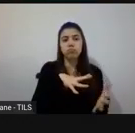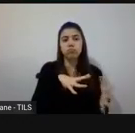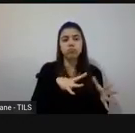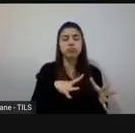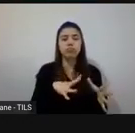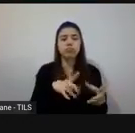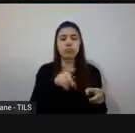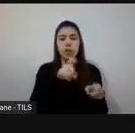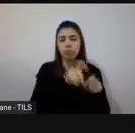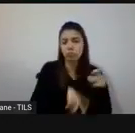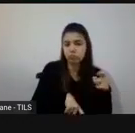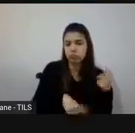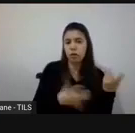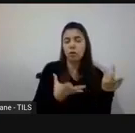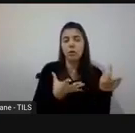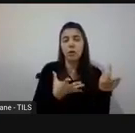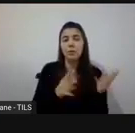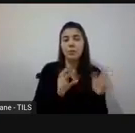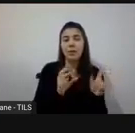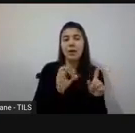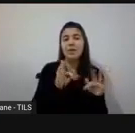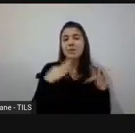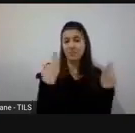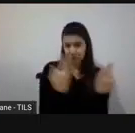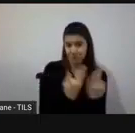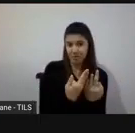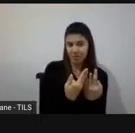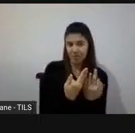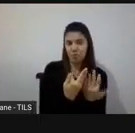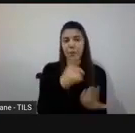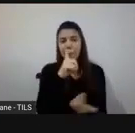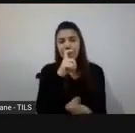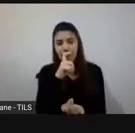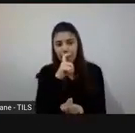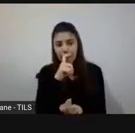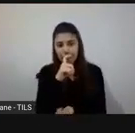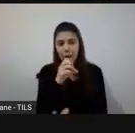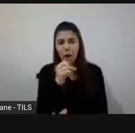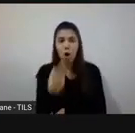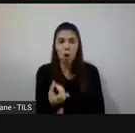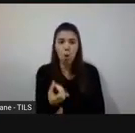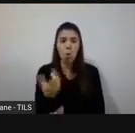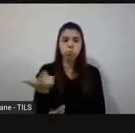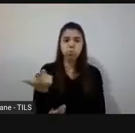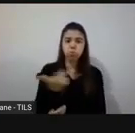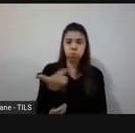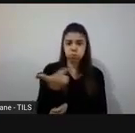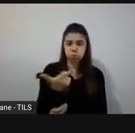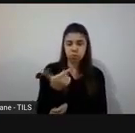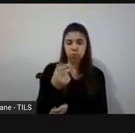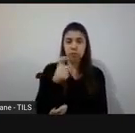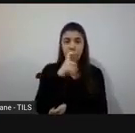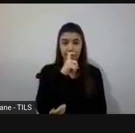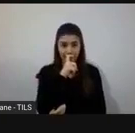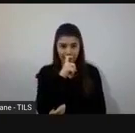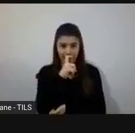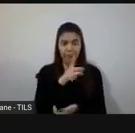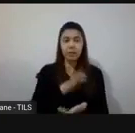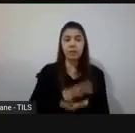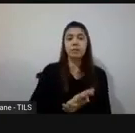padrasto que abusa sexualmente da filha ou do filho, da enteada,